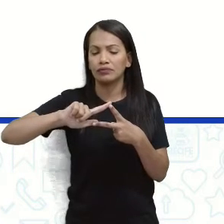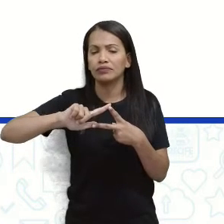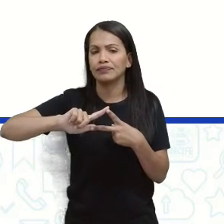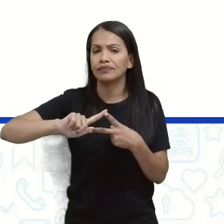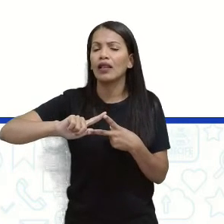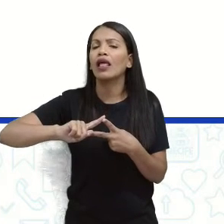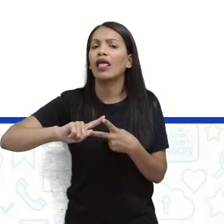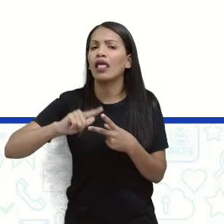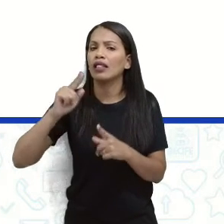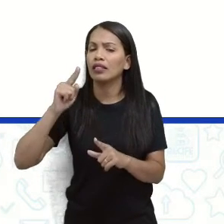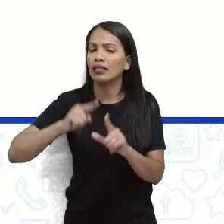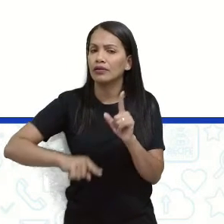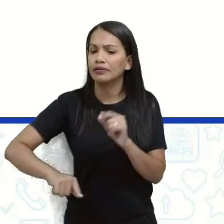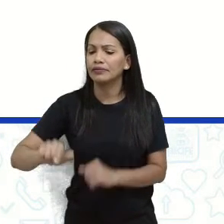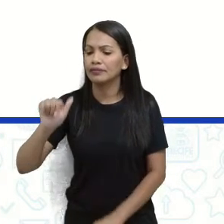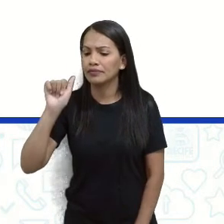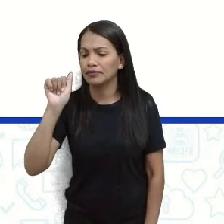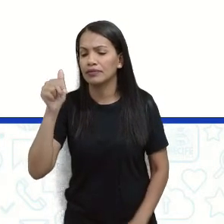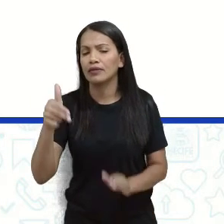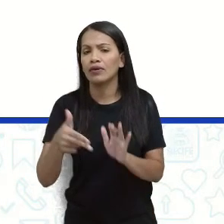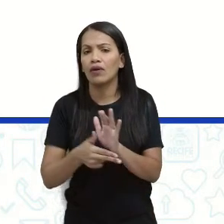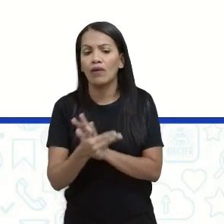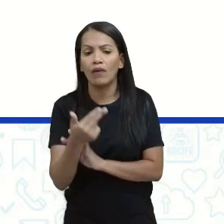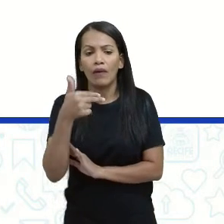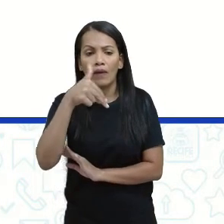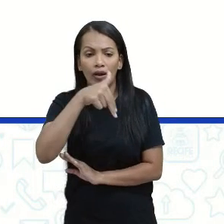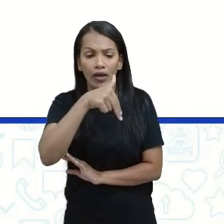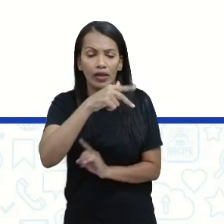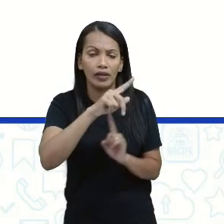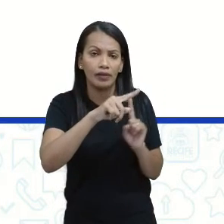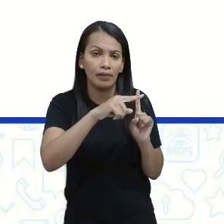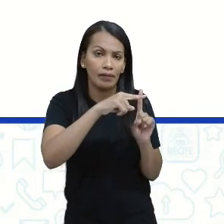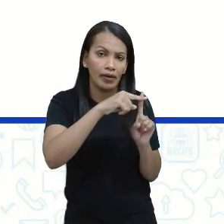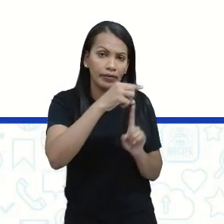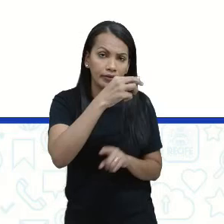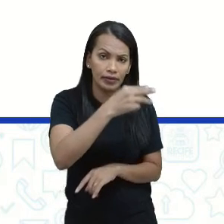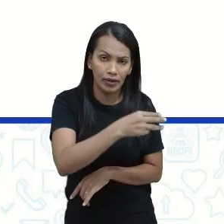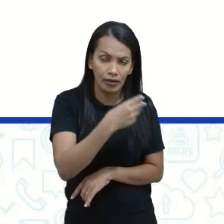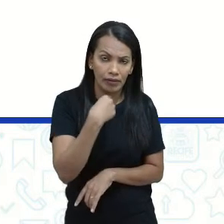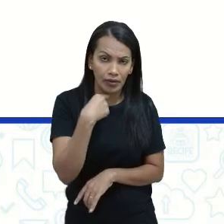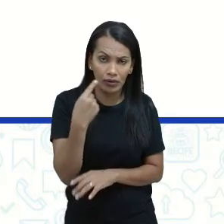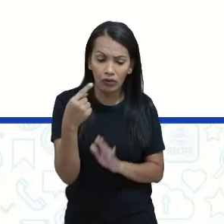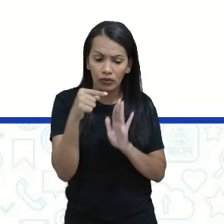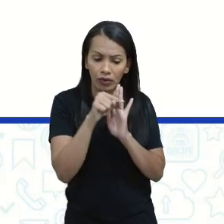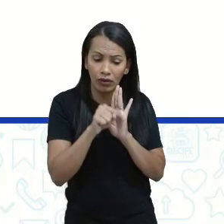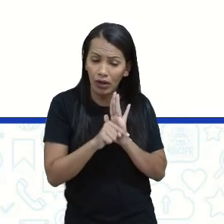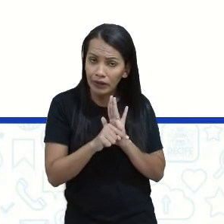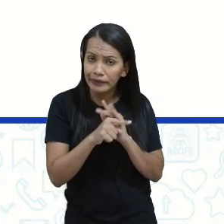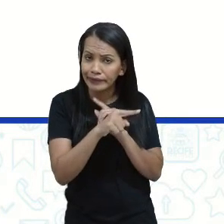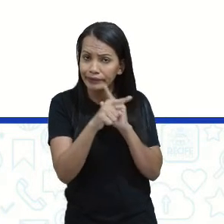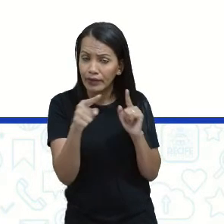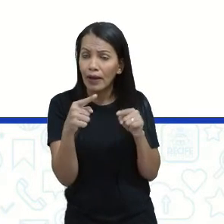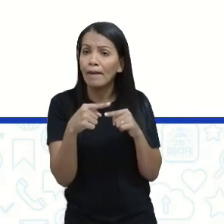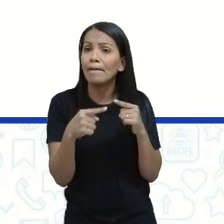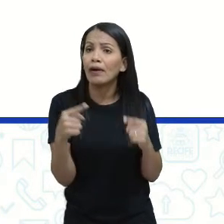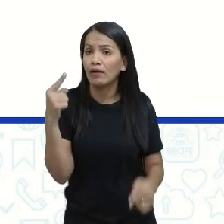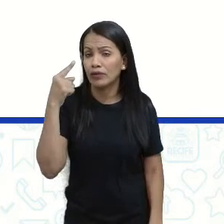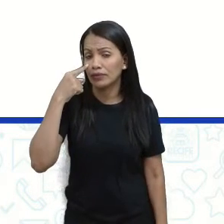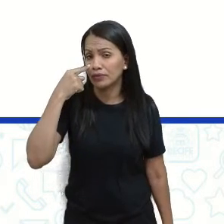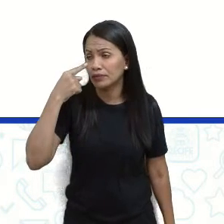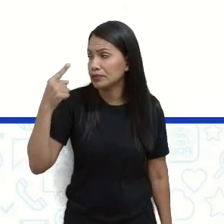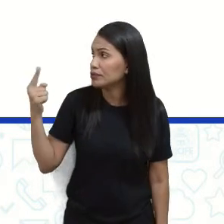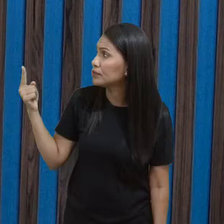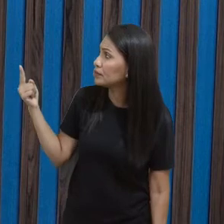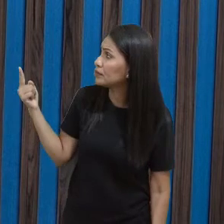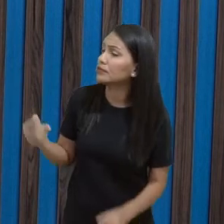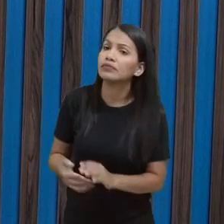letrinha A, é igual a M mais N. Não está na relação das fórmulas que estão aí com vocês, mas quando você pega aqui a letrinha A,